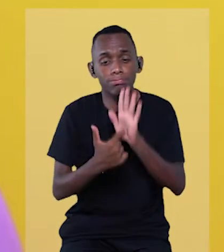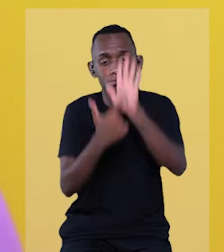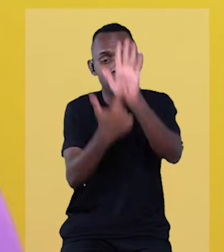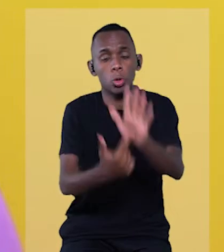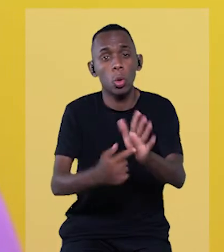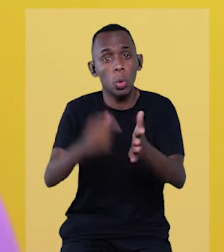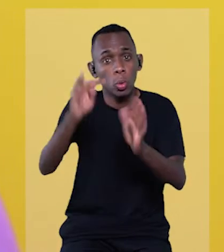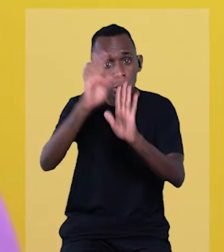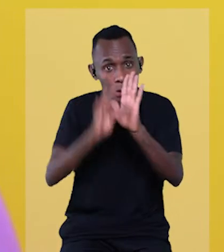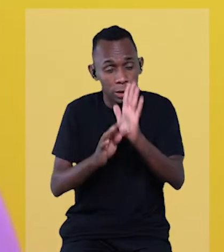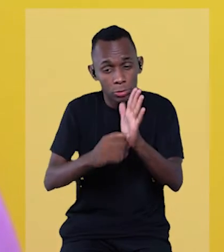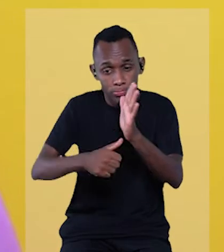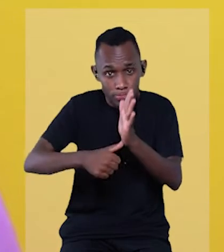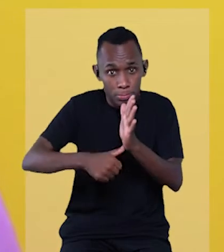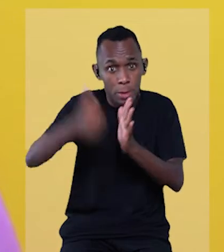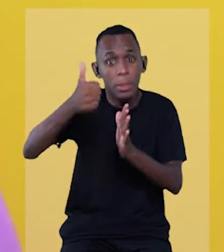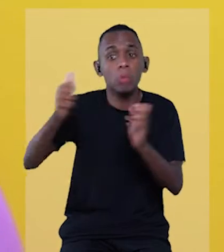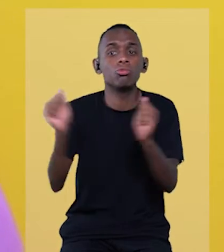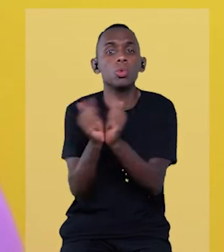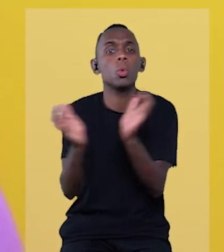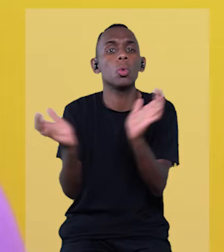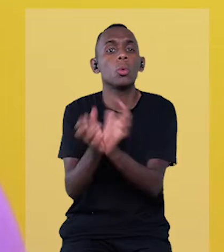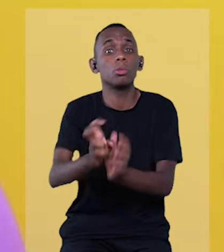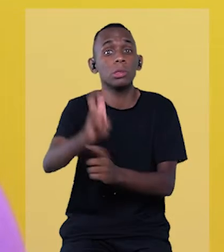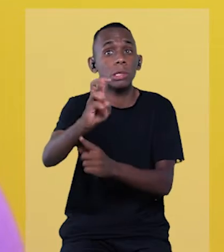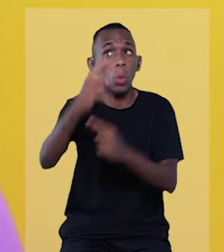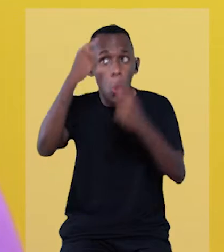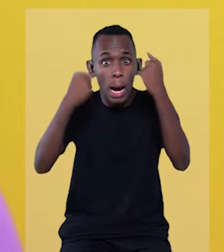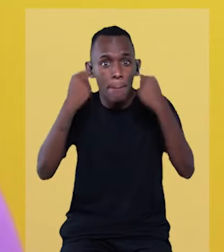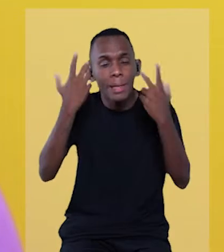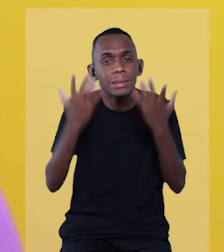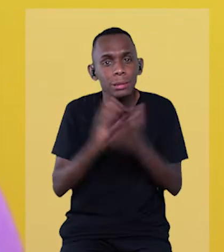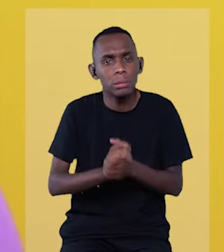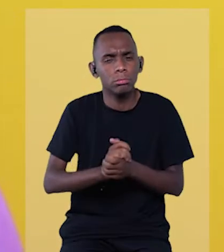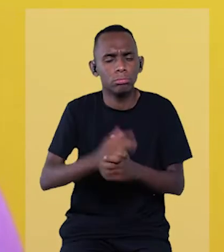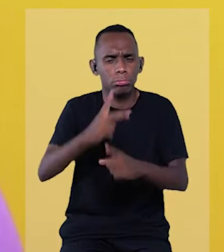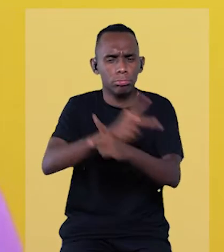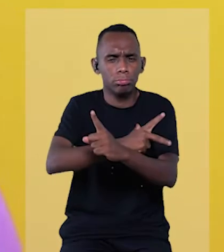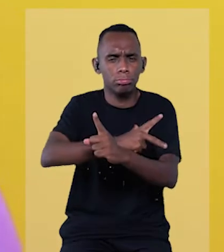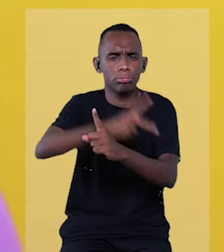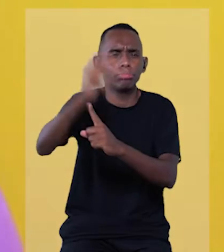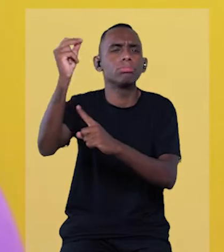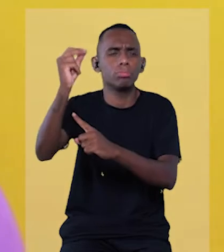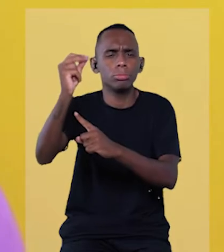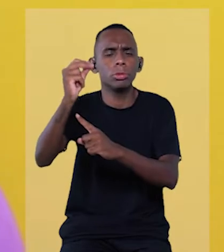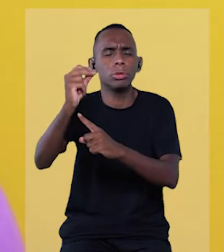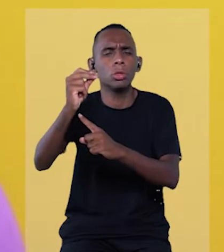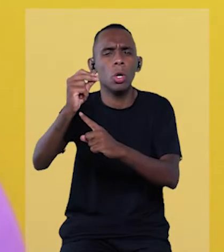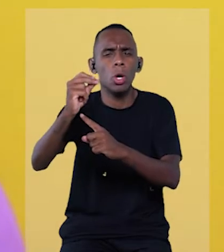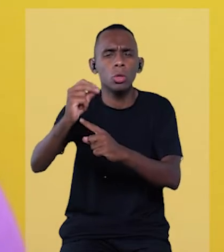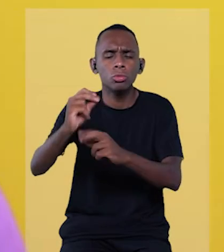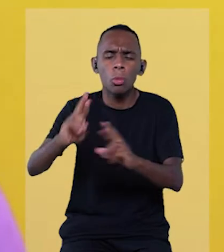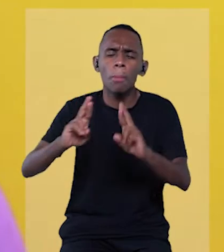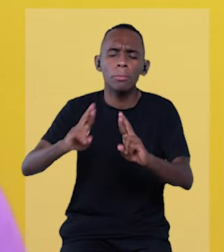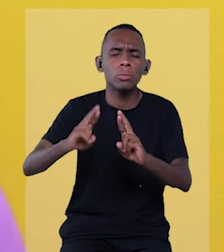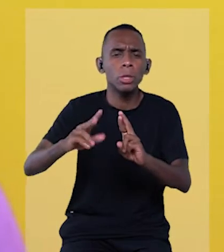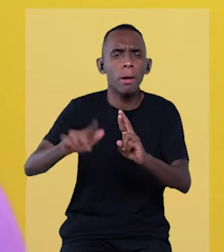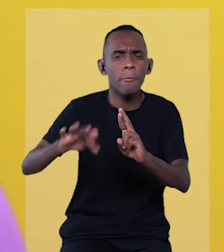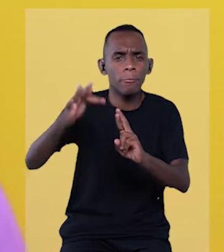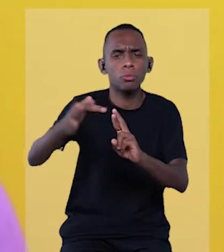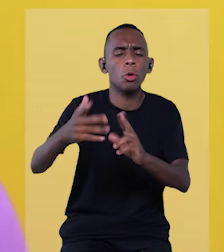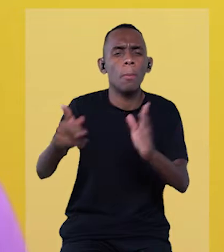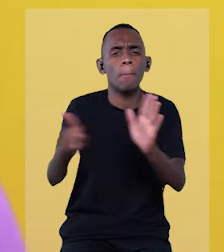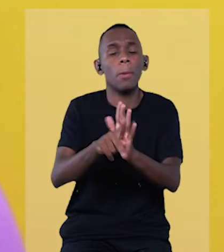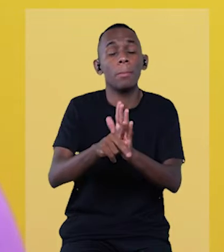teatro montado pela Companhia Cinco Cabeças. Trata-se do premiado Uma Tendência para a Alegria. Os roteiros